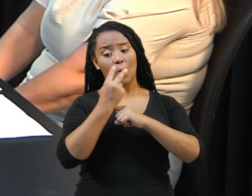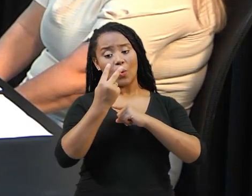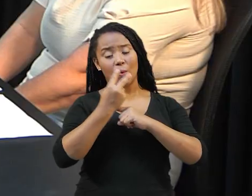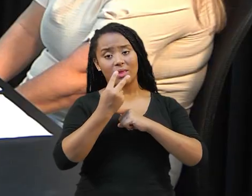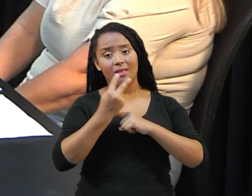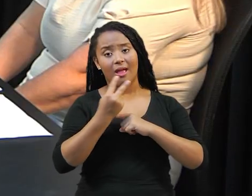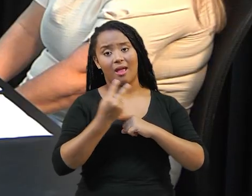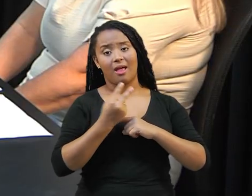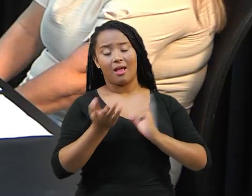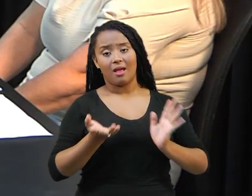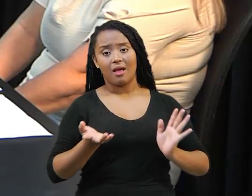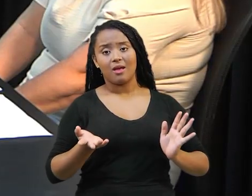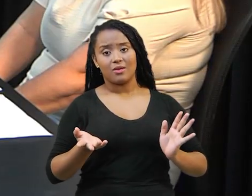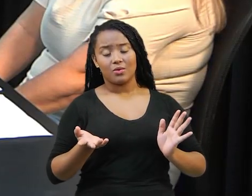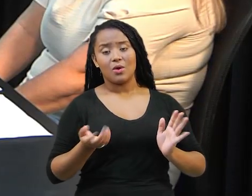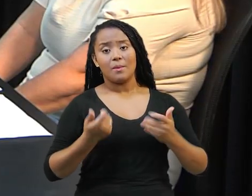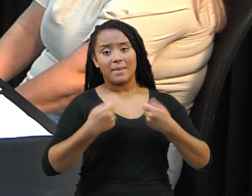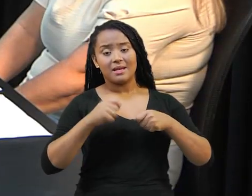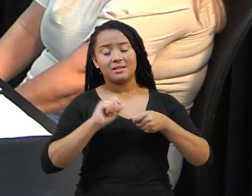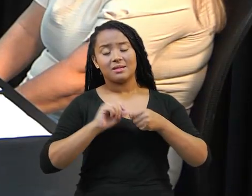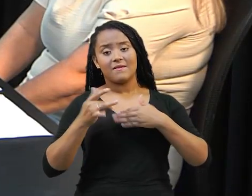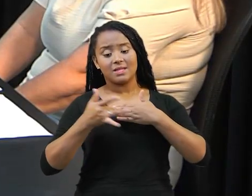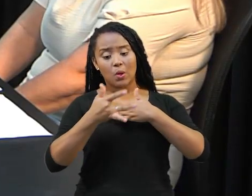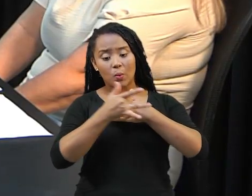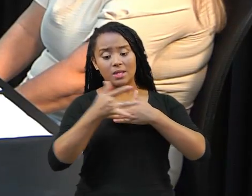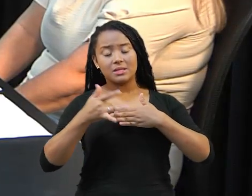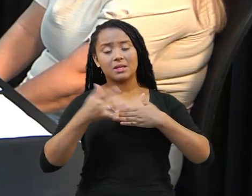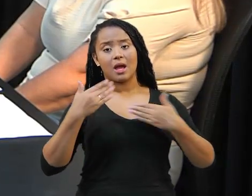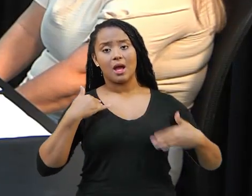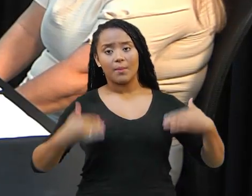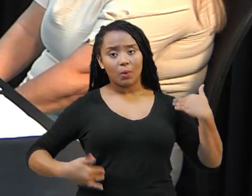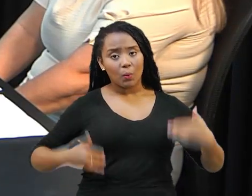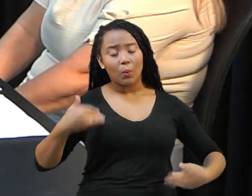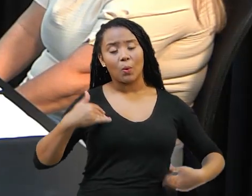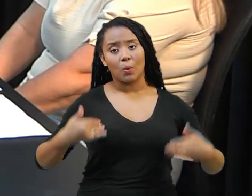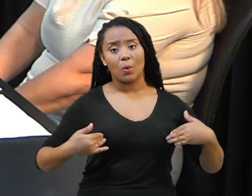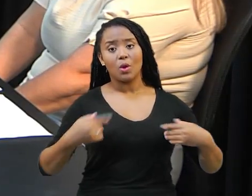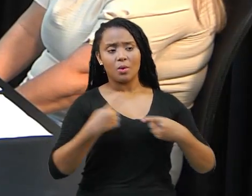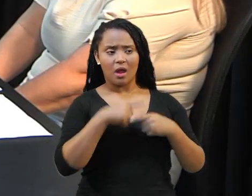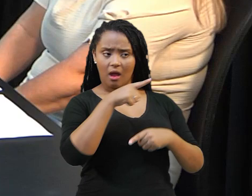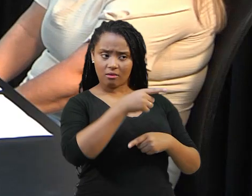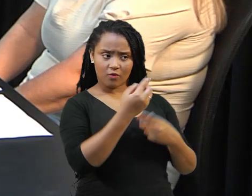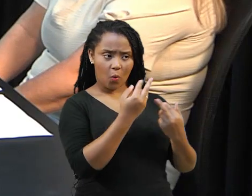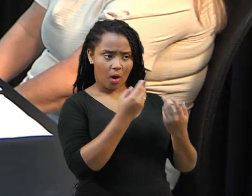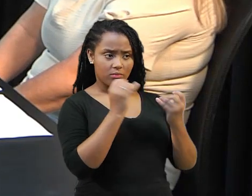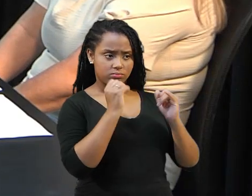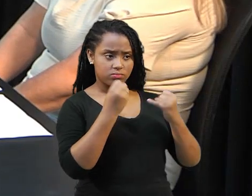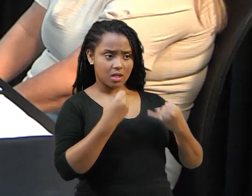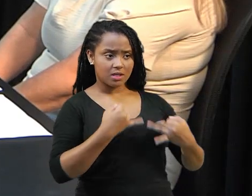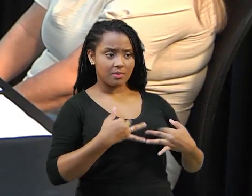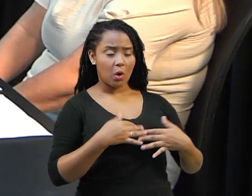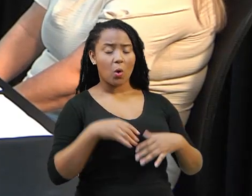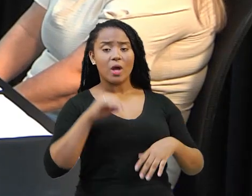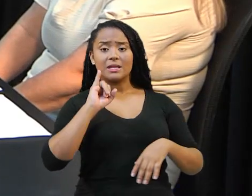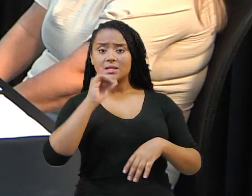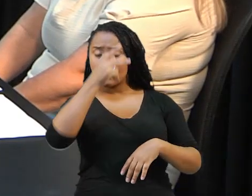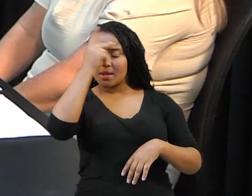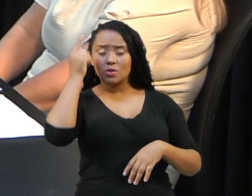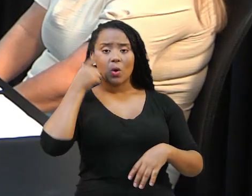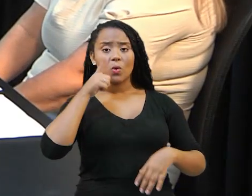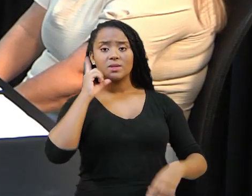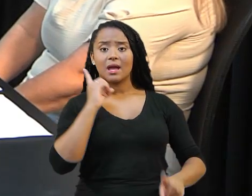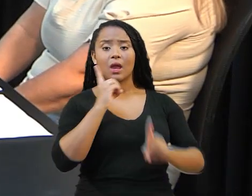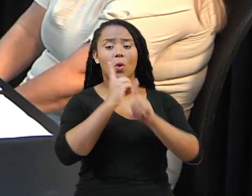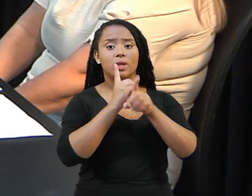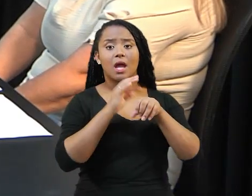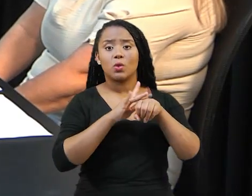com o que está sentindo, com o exame do seu corpo, porque, como ele está falando, se você descobre no começo...